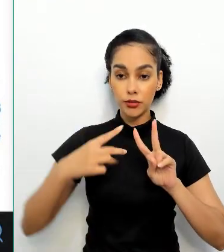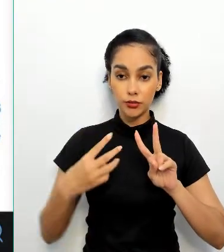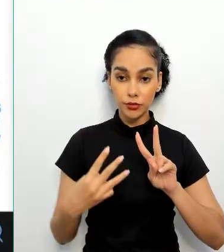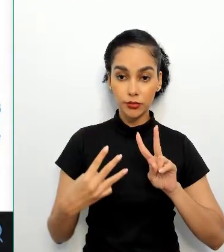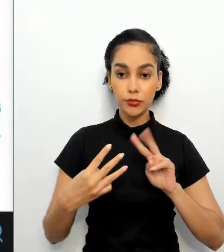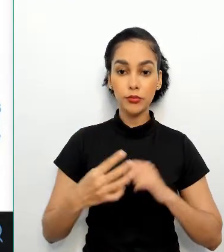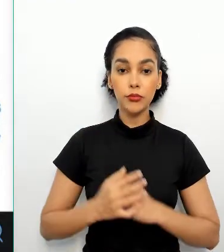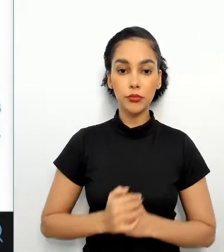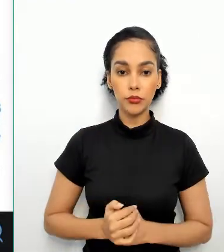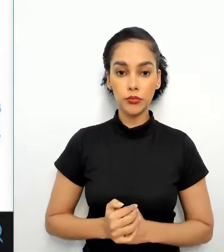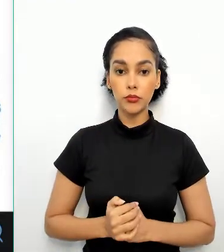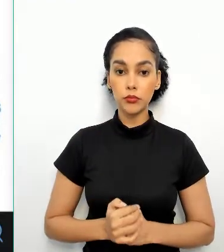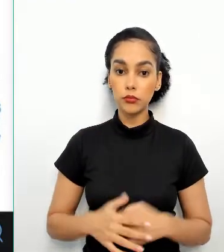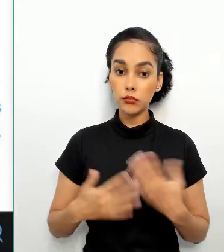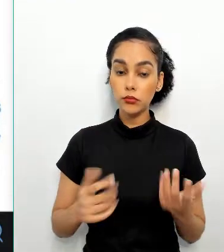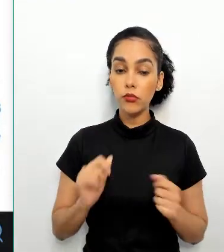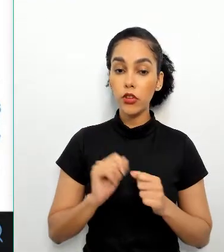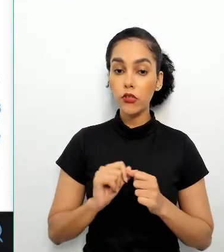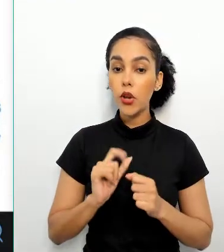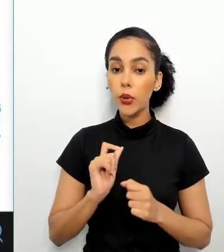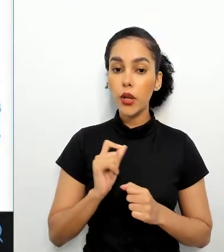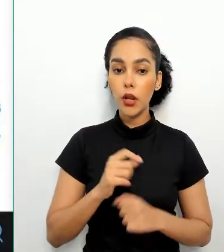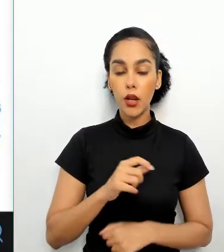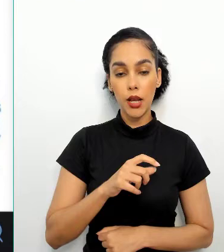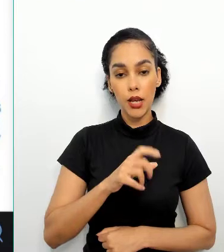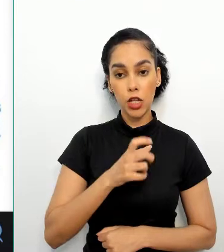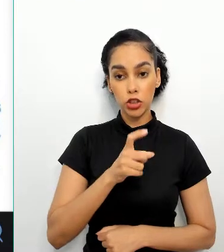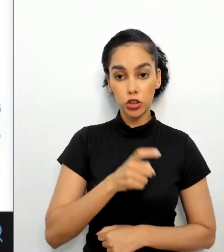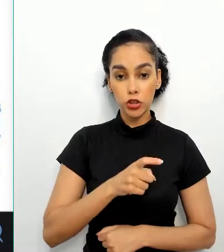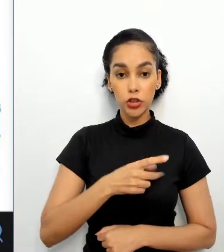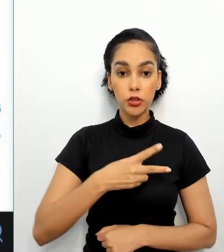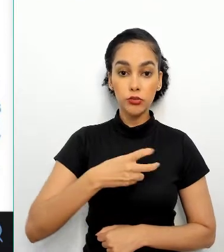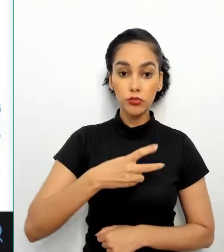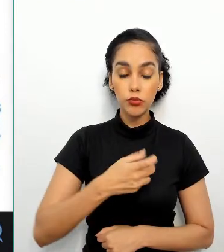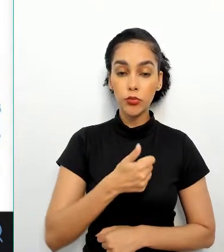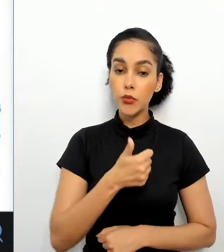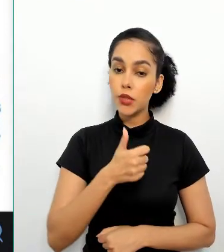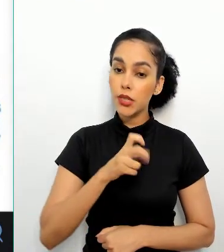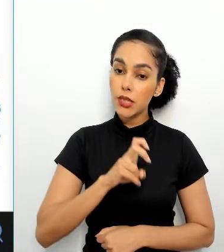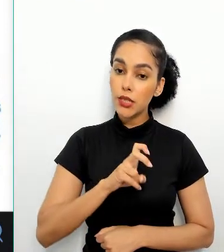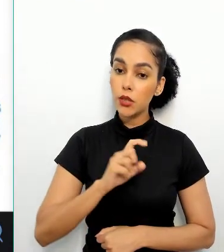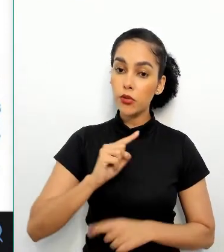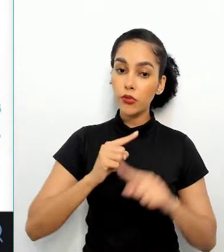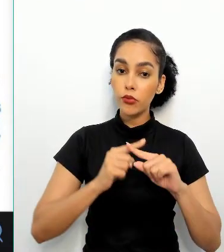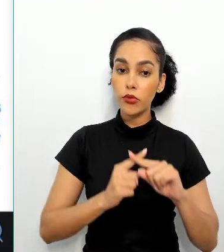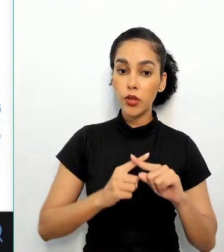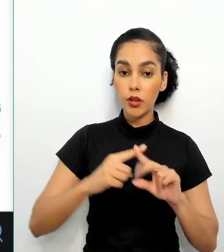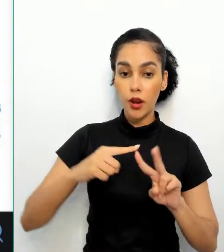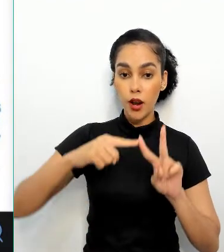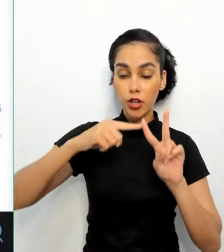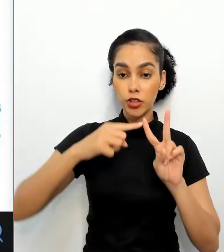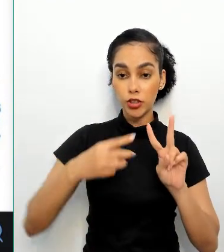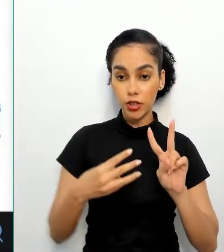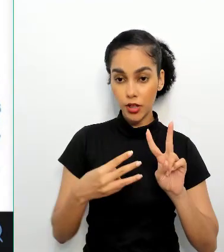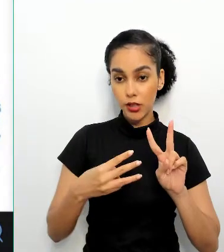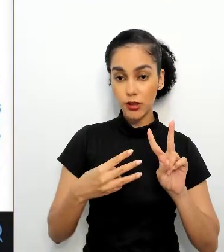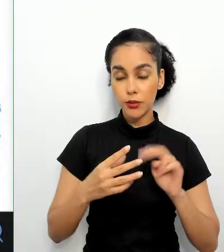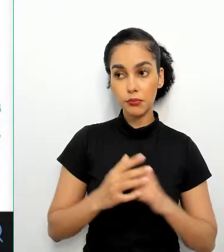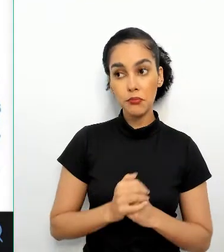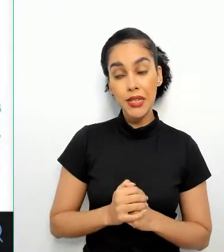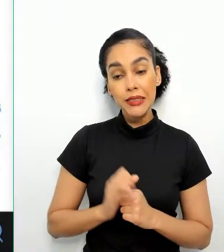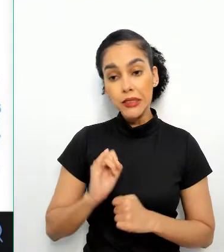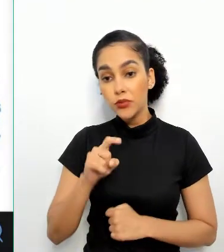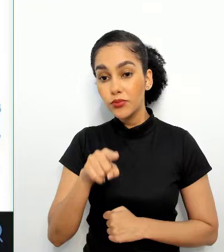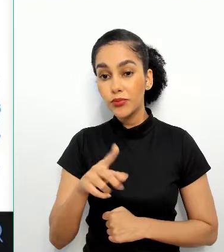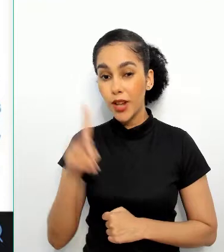vocês estejam esquecidos. Então você faz 15 vezes a raiz de 3. Agora, a raiz de